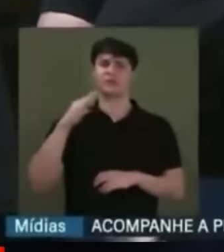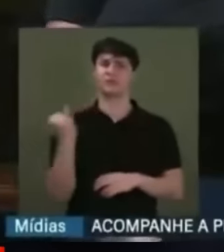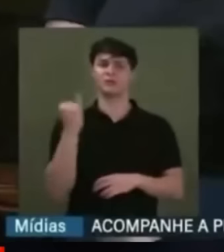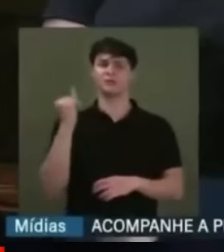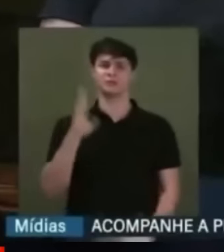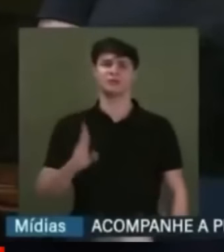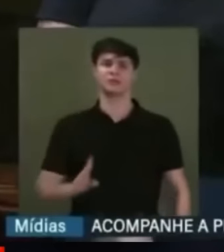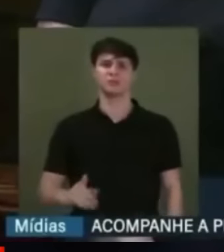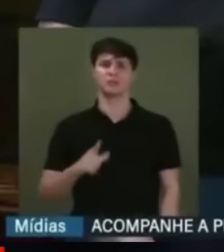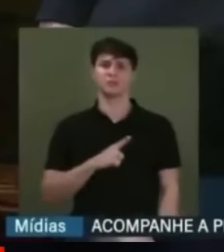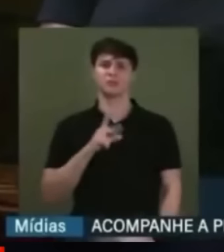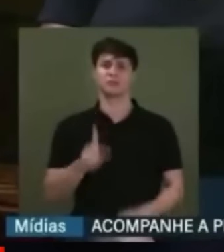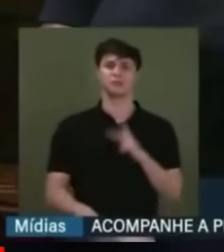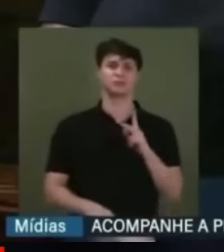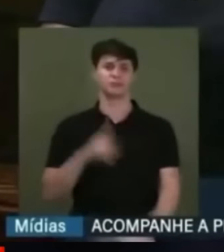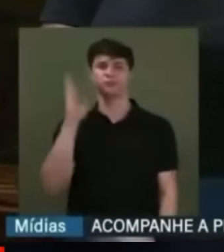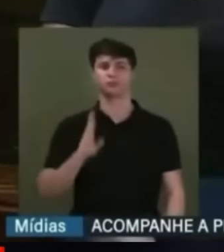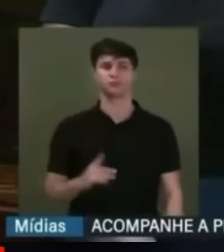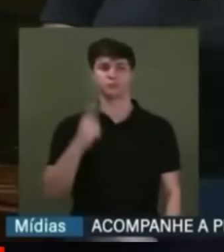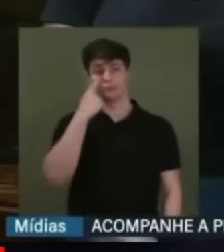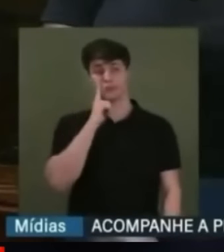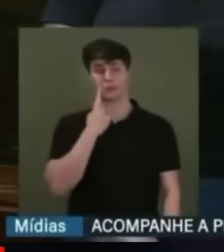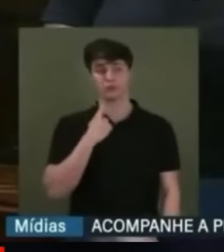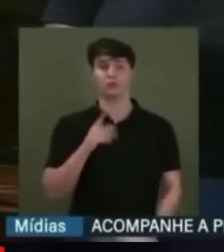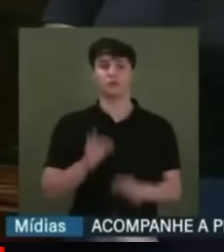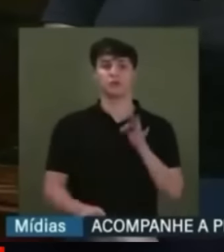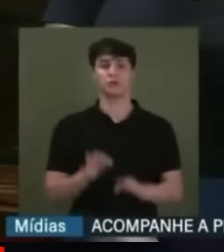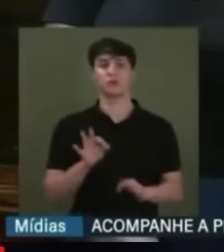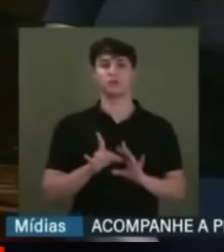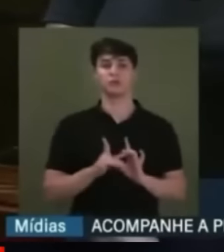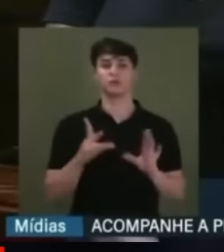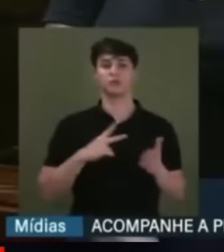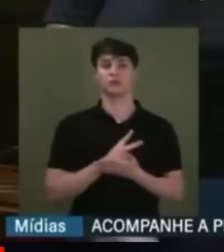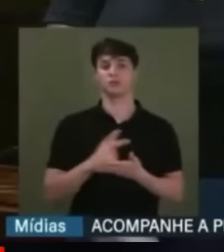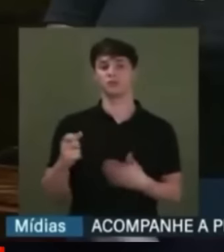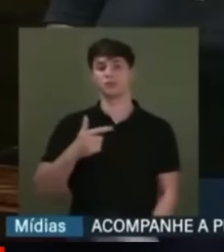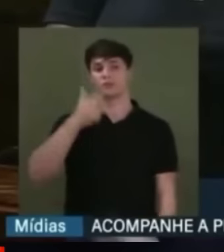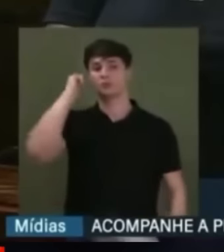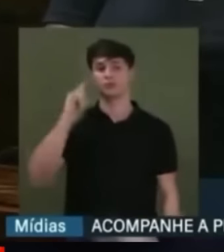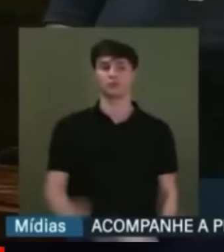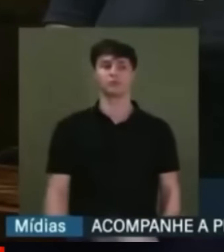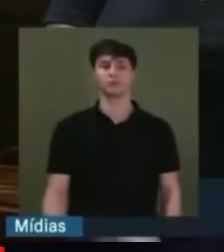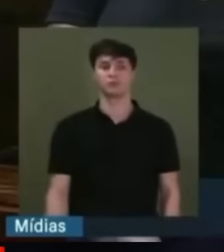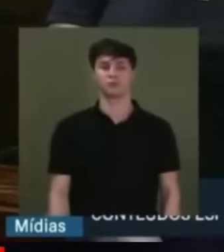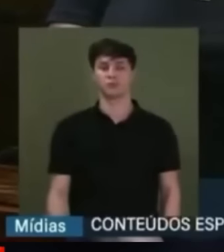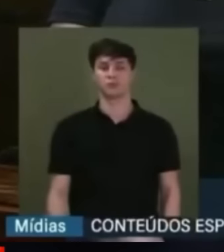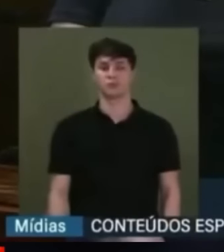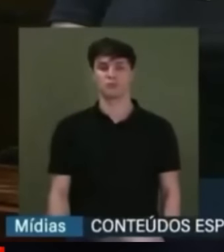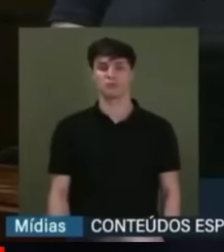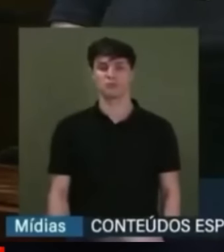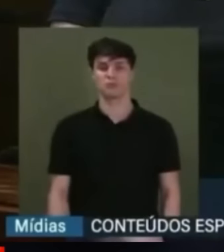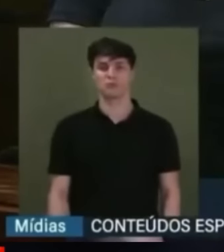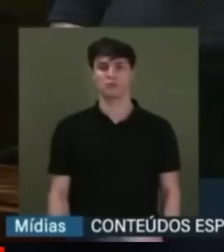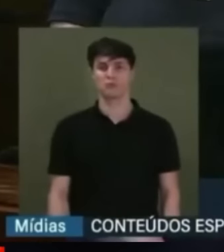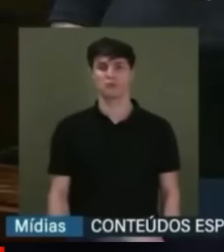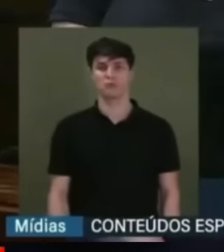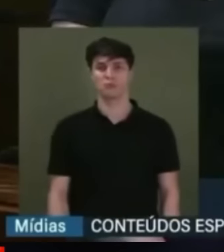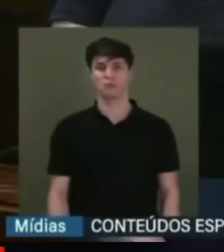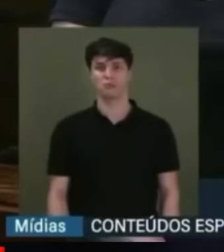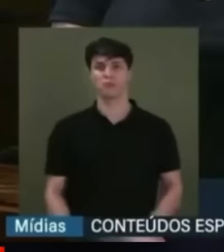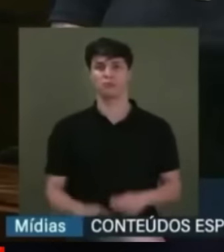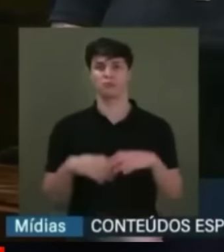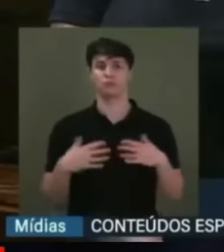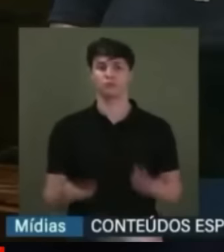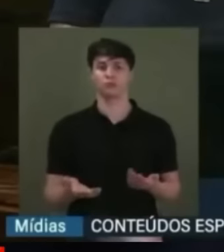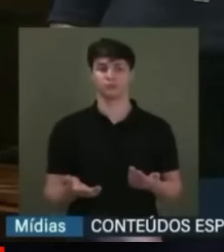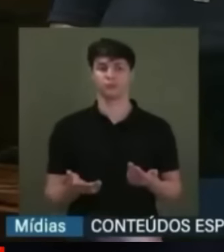Brasil agora, que está fazendo os brasileiros todos chorarem, os que defendem a democracia, a justiça e a liberdade, que é o impeachment do ministro do Supremo Tribunal Federal, Alexandre de Moraes. Então, o fato,